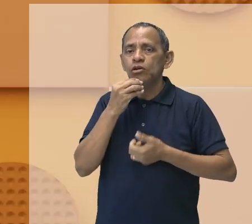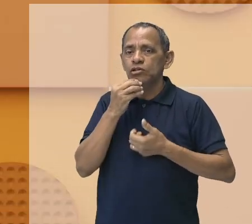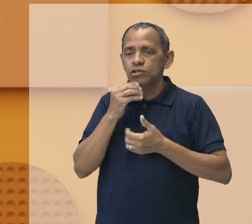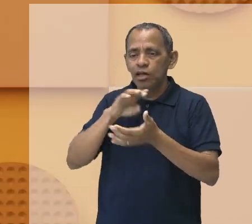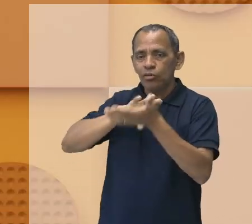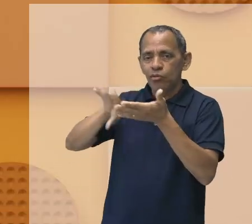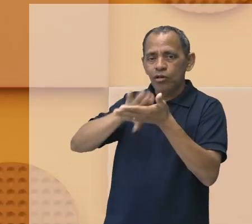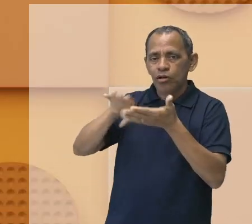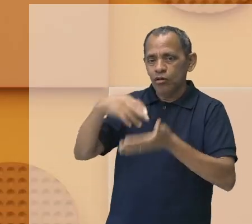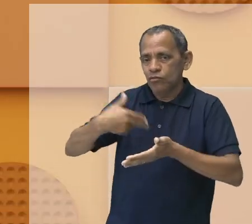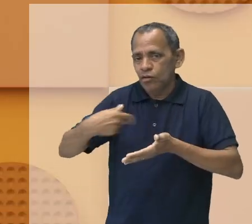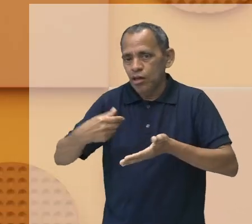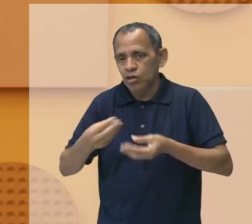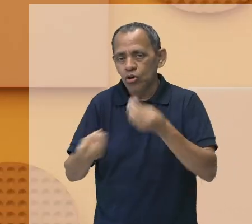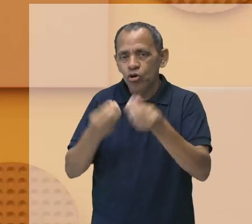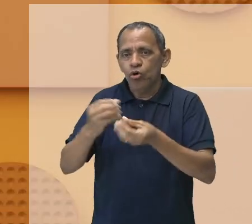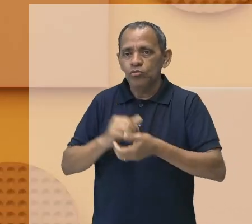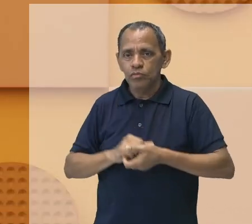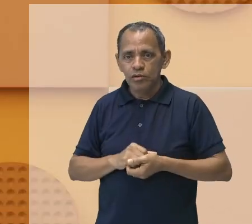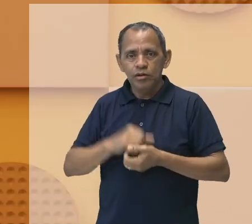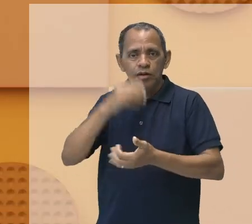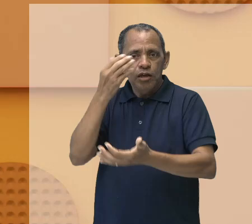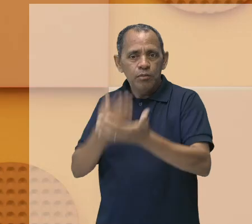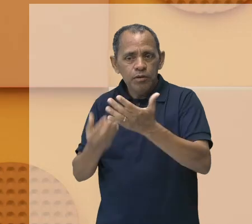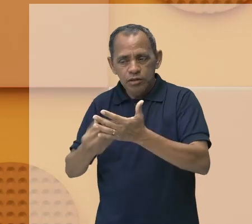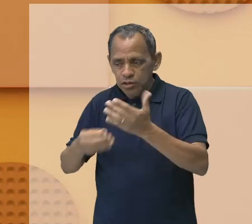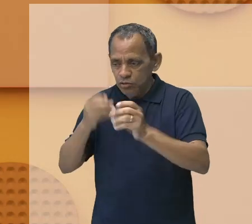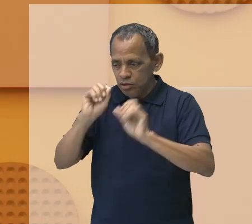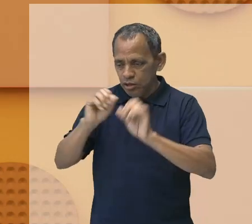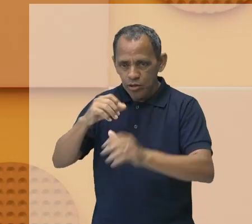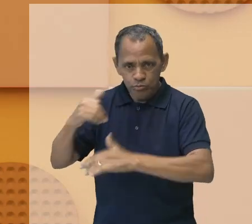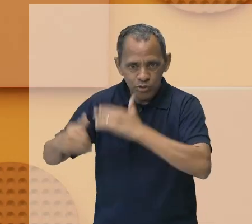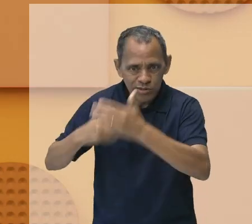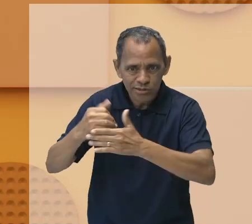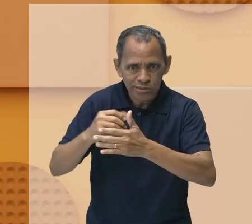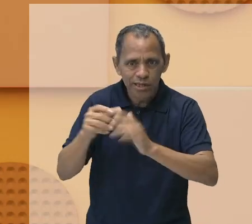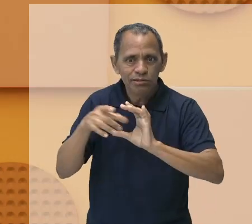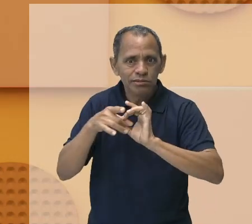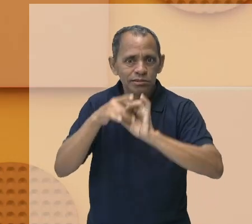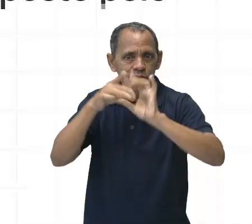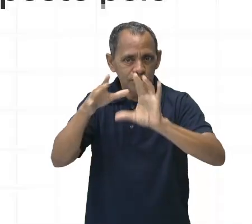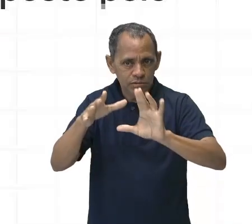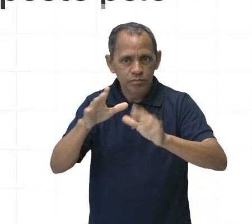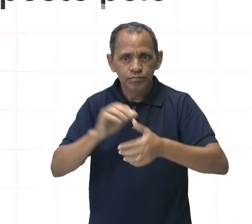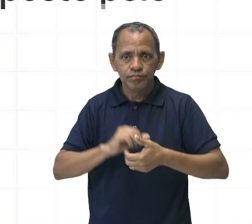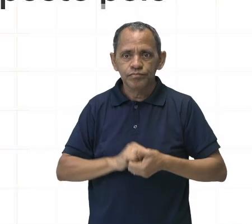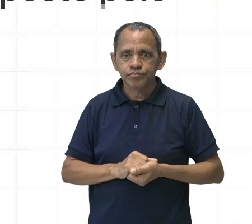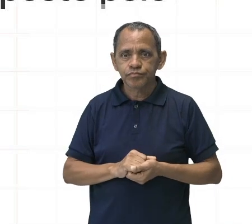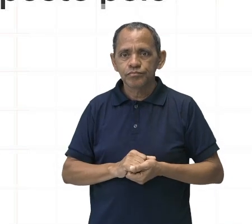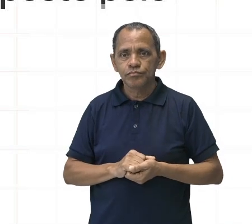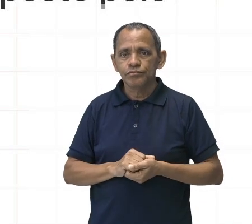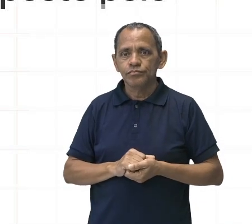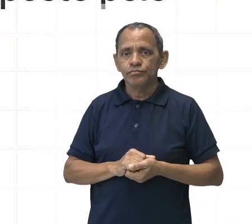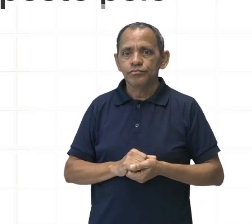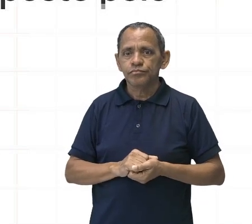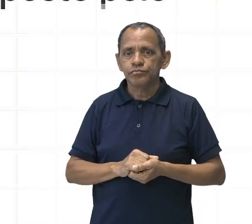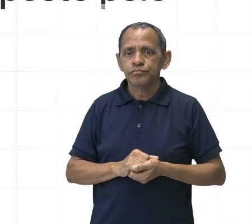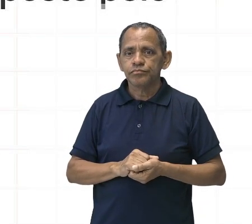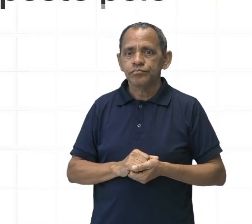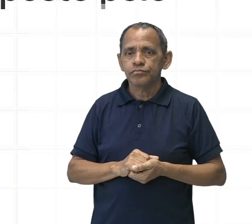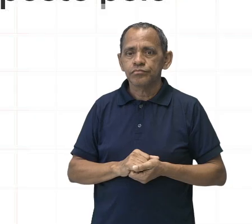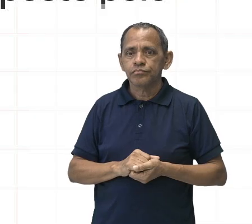é que foi essa queda do Vargas e esse processo de redemocratização. Vamos adiante com o texto. Vamos lá.